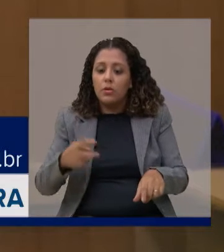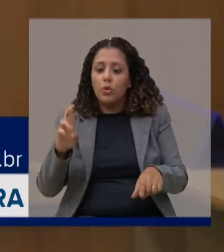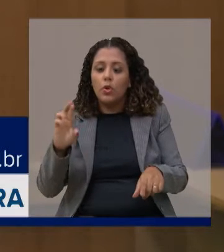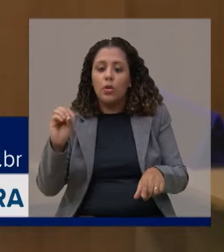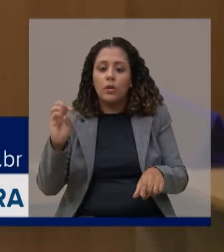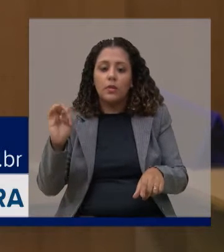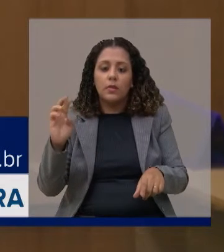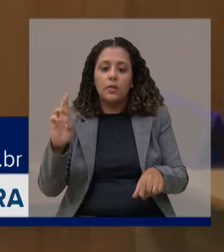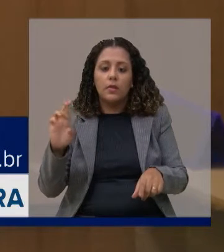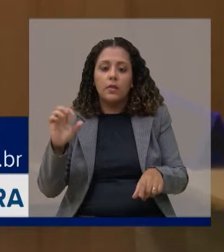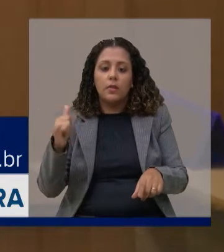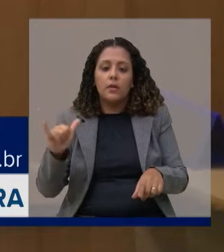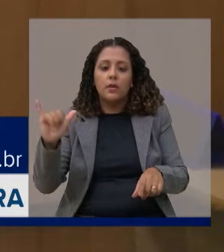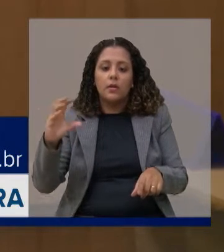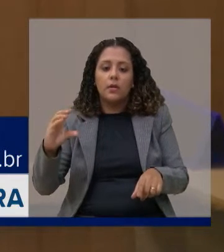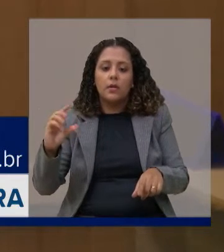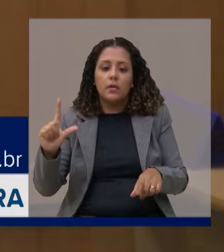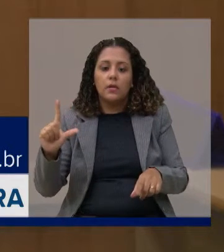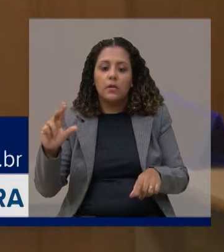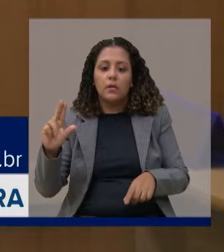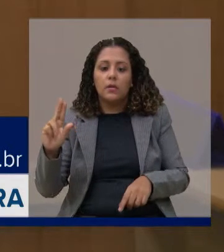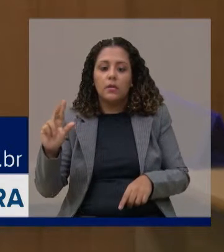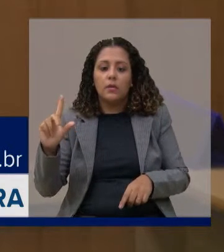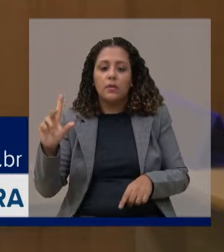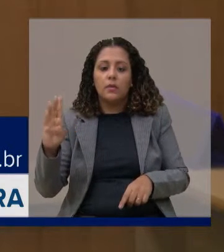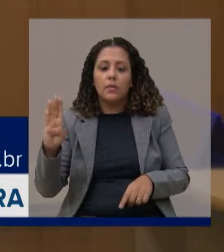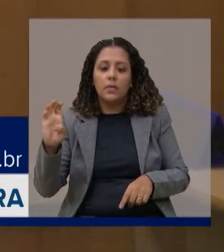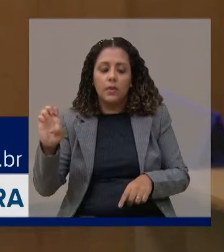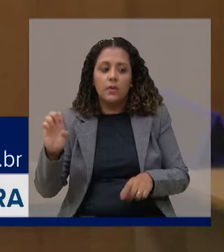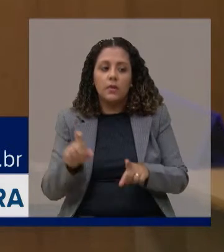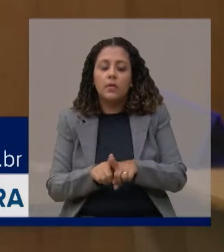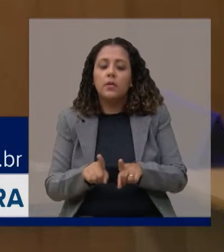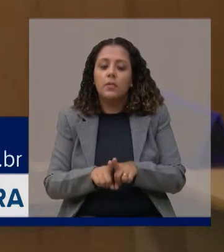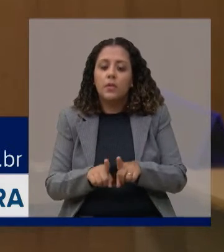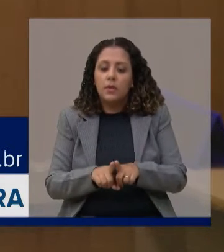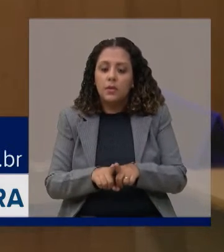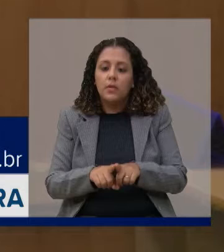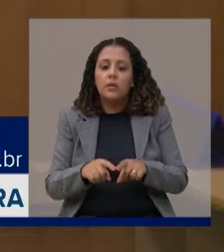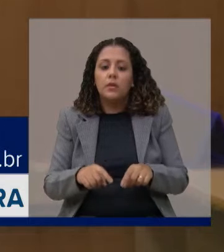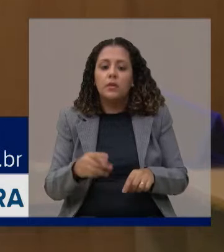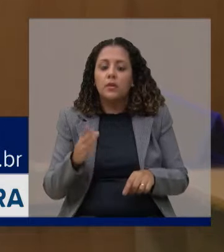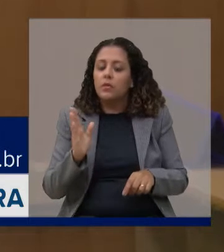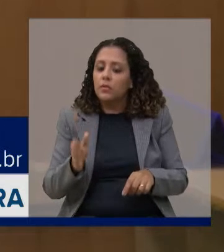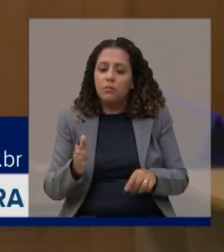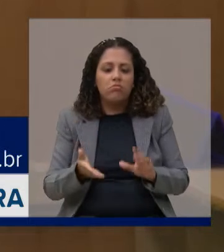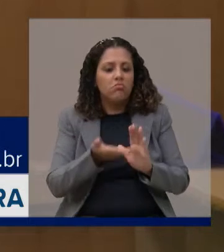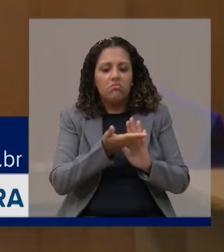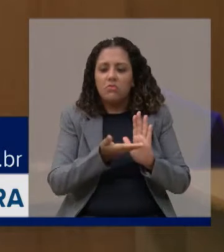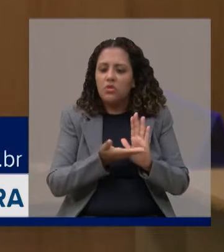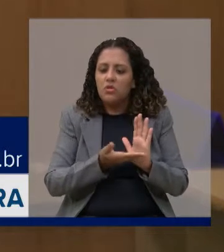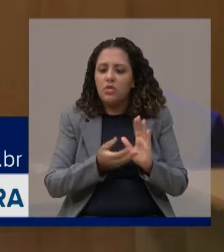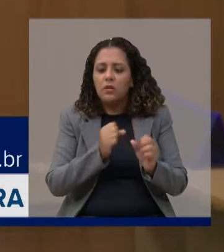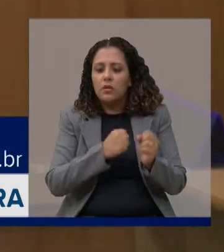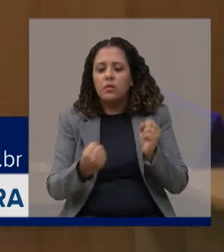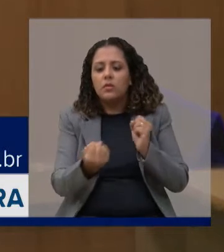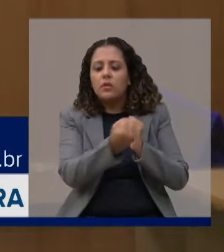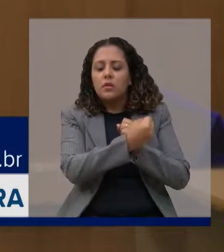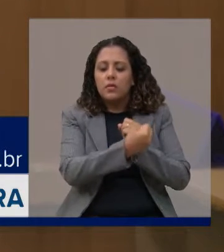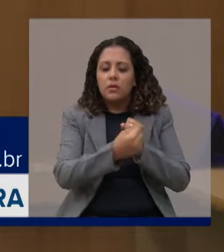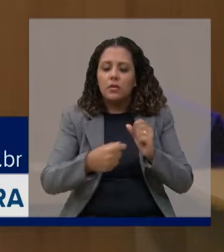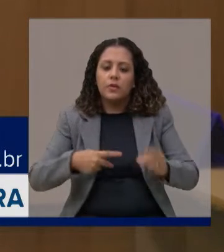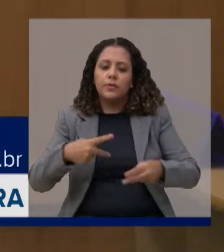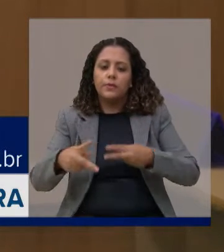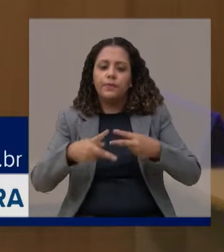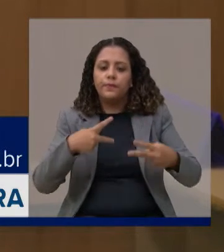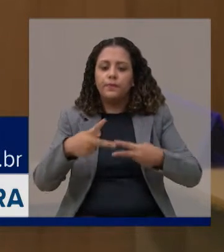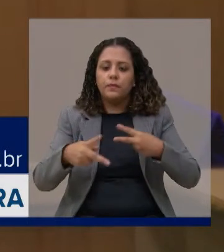Fernando Petit denomina uma via pública no município em homenagem a morador já falecido por atuações voluntárias que